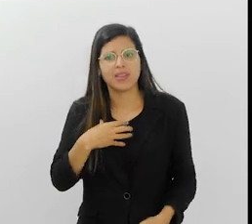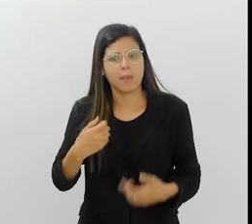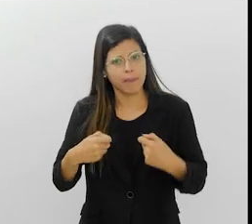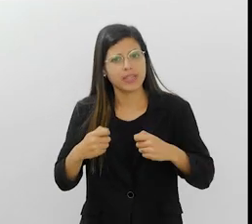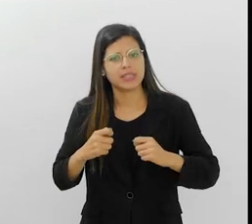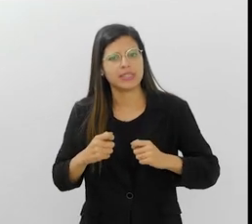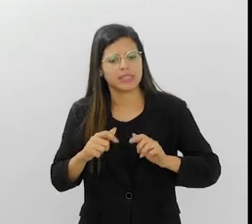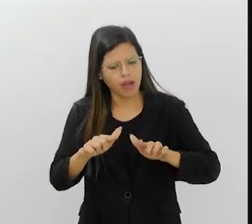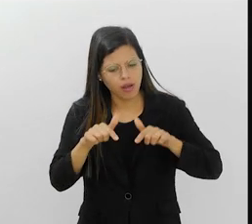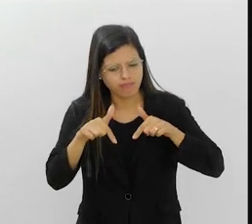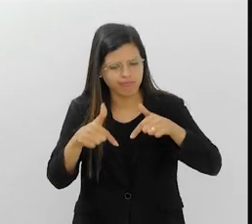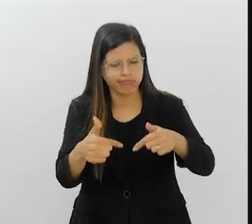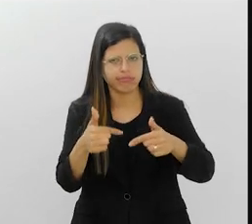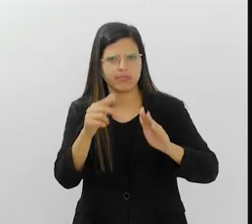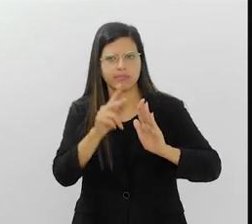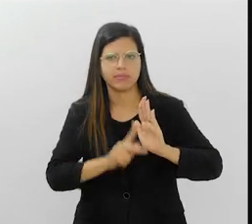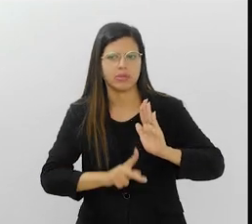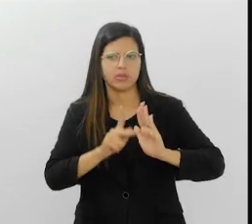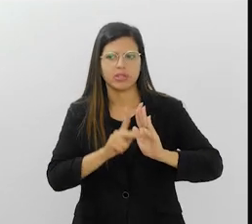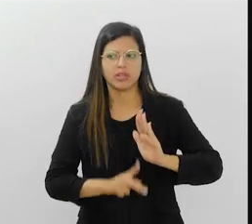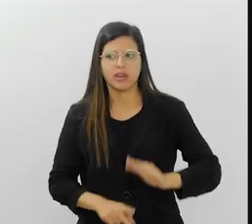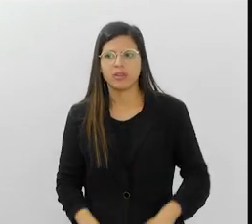projeto, né? É, eu sou muito assim.